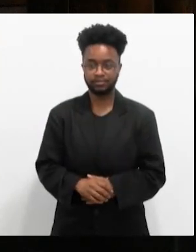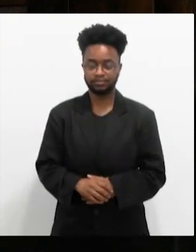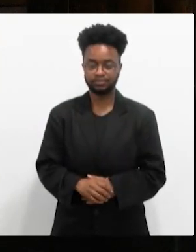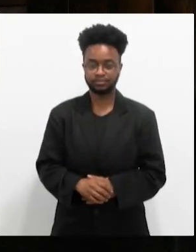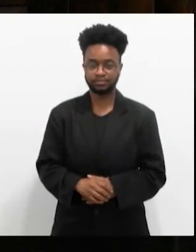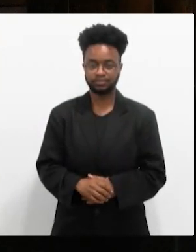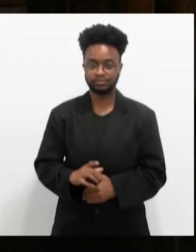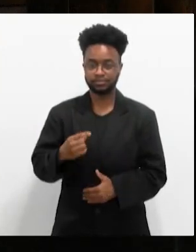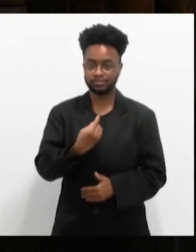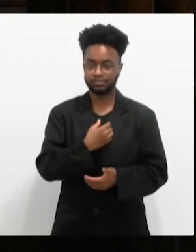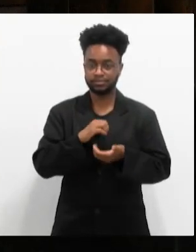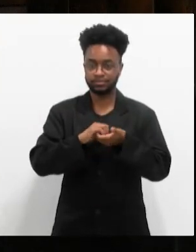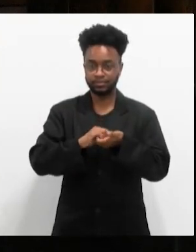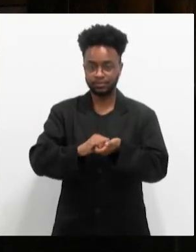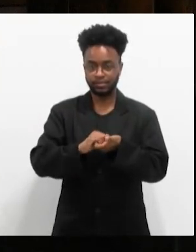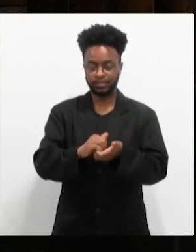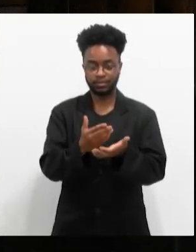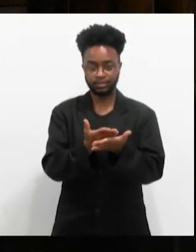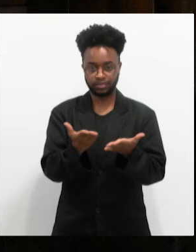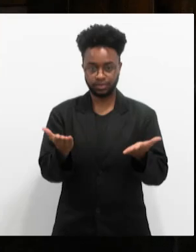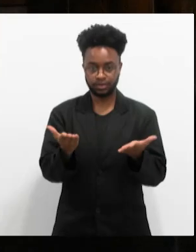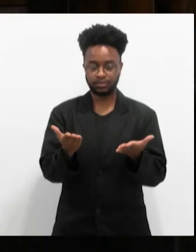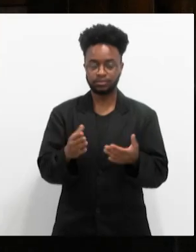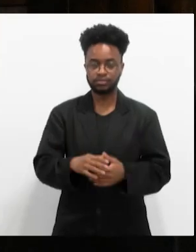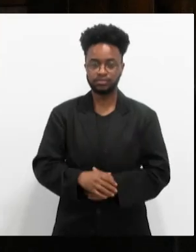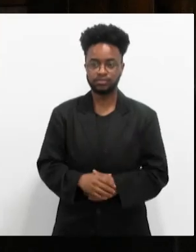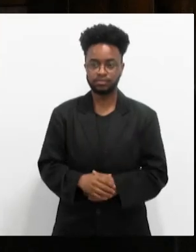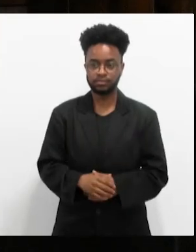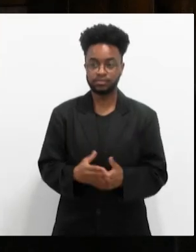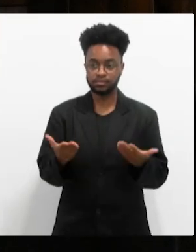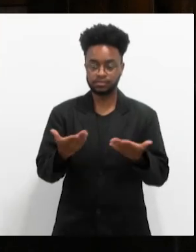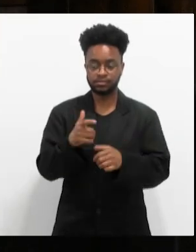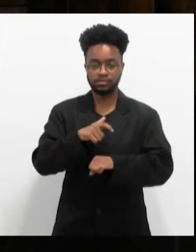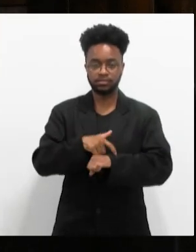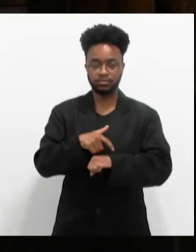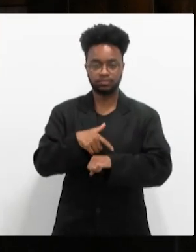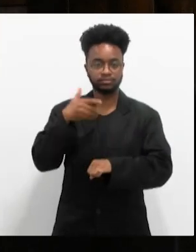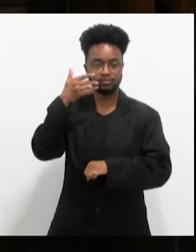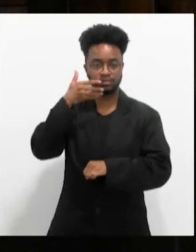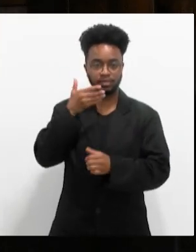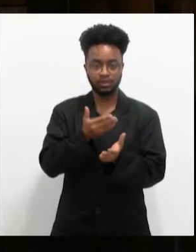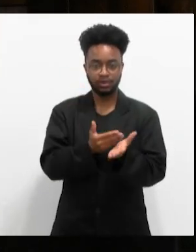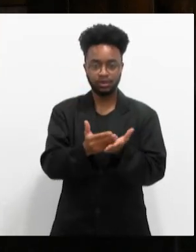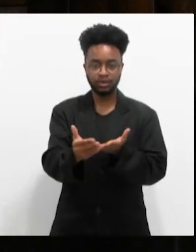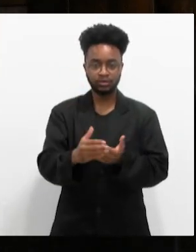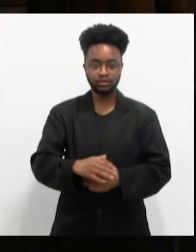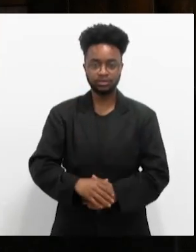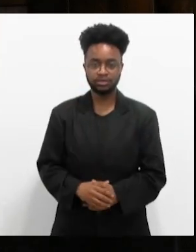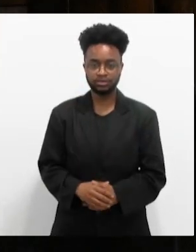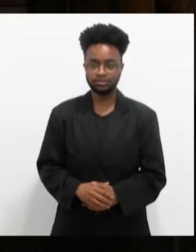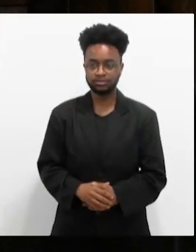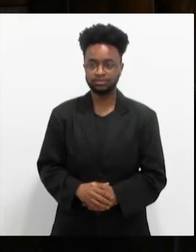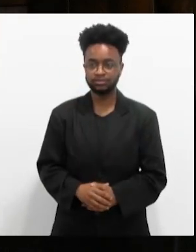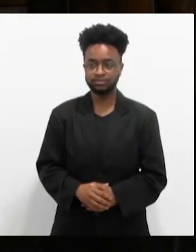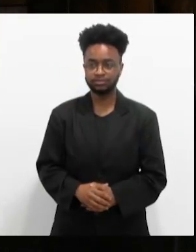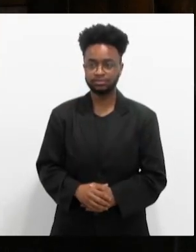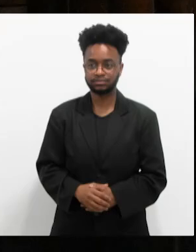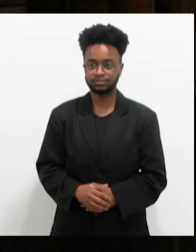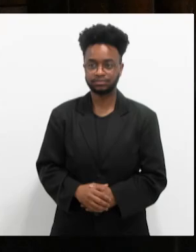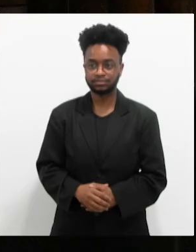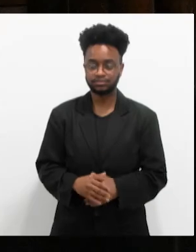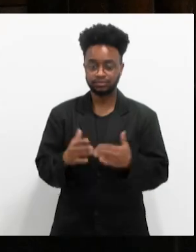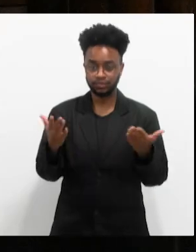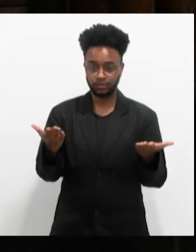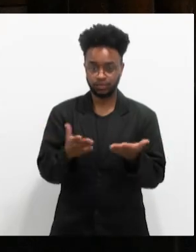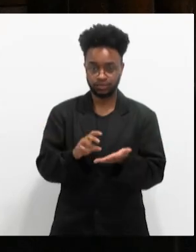saudando a todos, vamos ao expediente inicial. Hoje pela